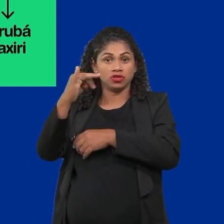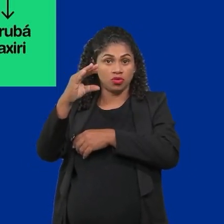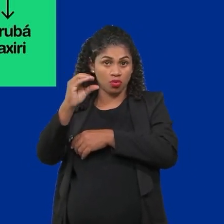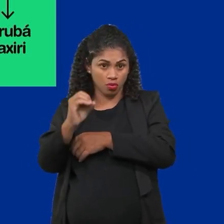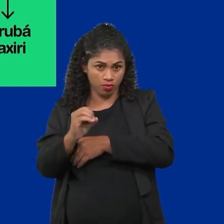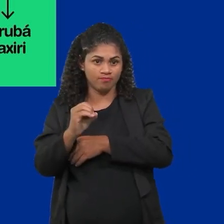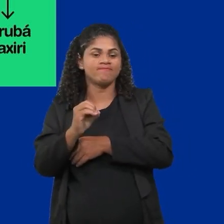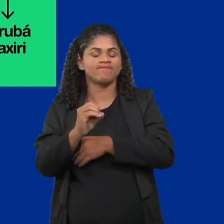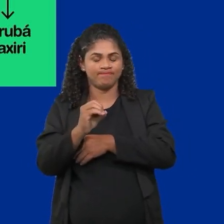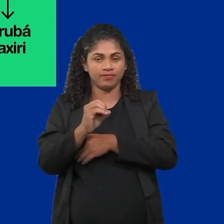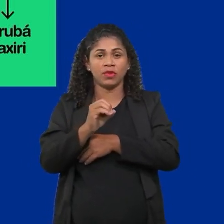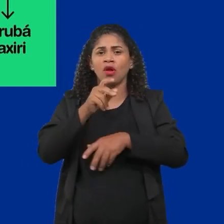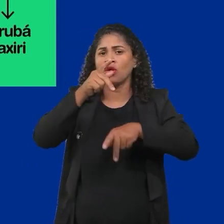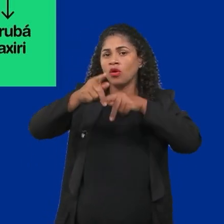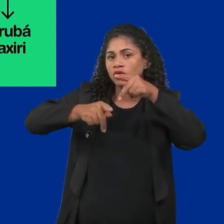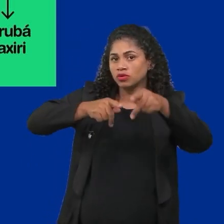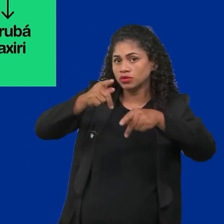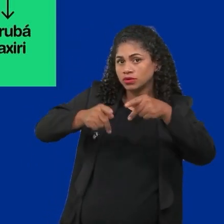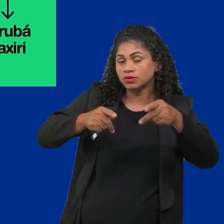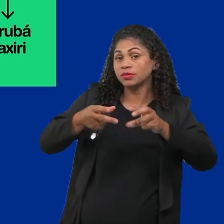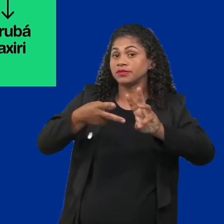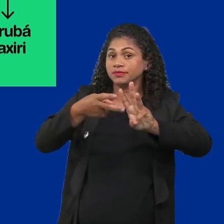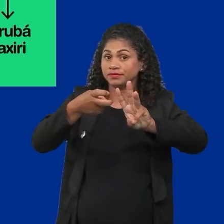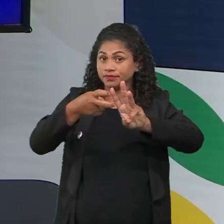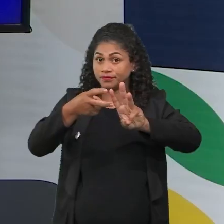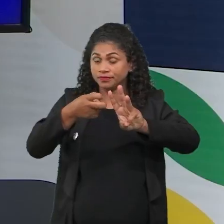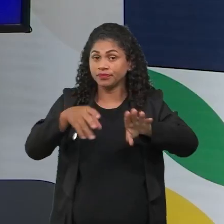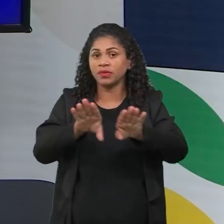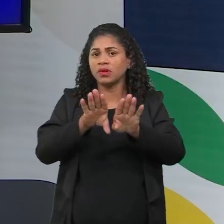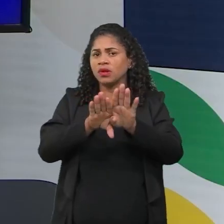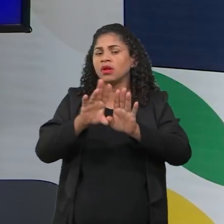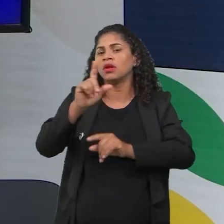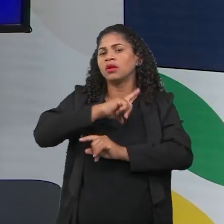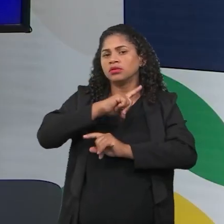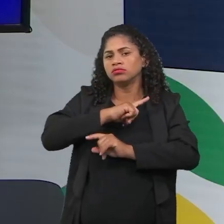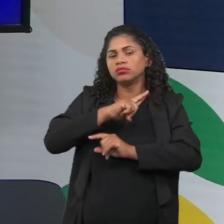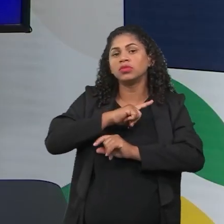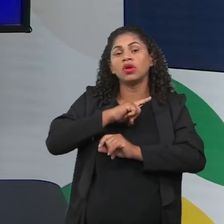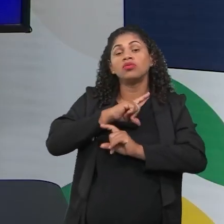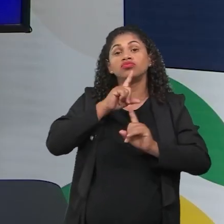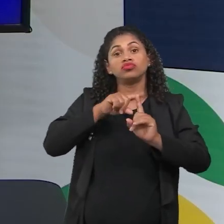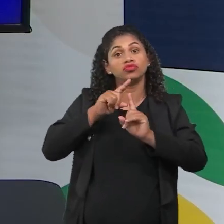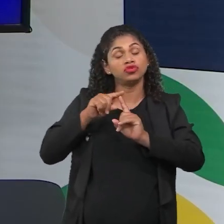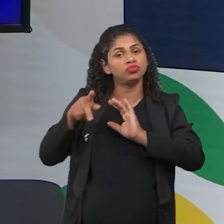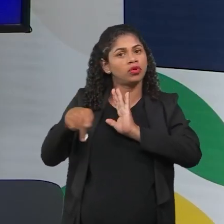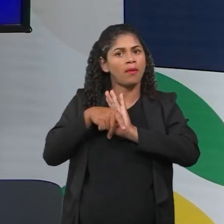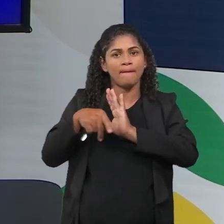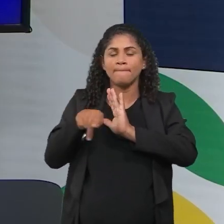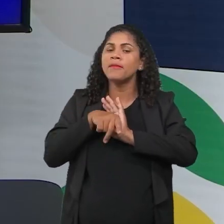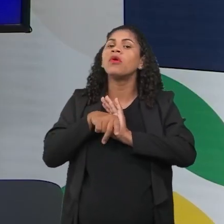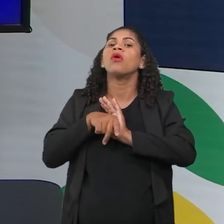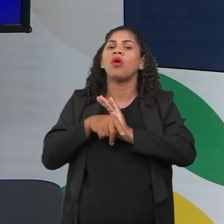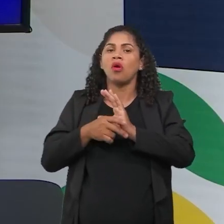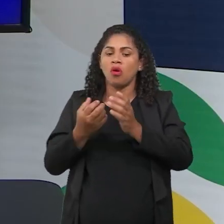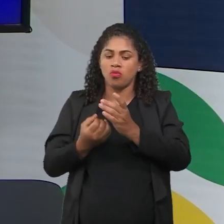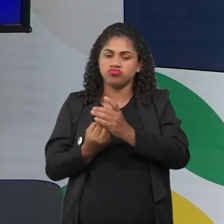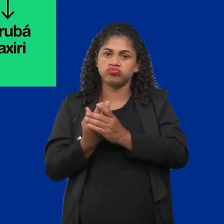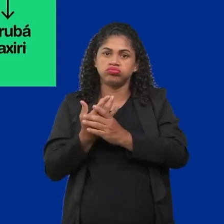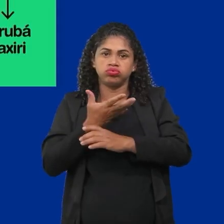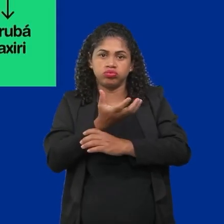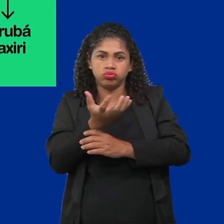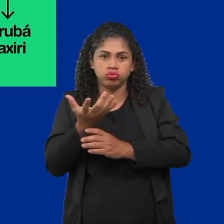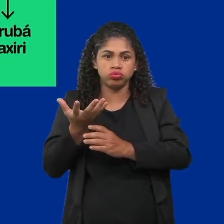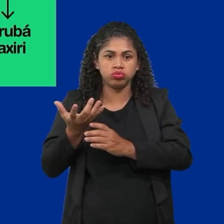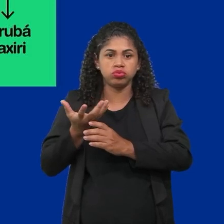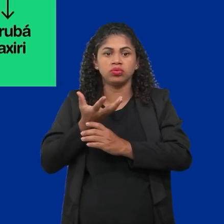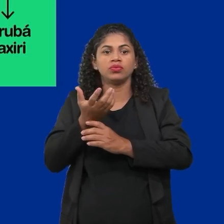aí, no caso dos povos indígenas, eles também têm um tipo de fermentação alcoólica, né? Então, quando eles utilizam ali o amendoim, o